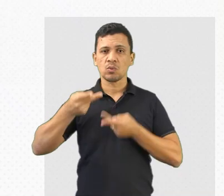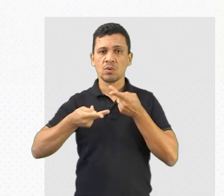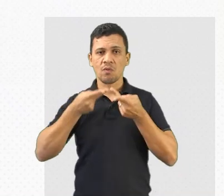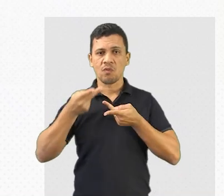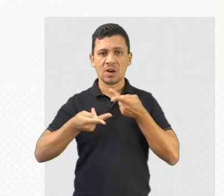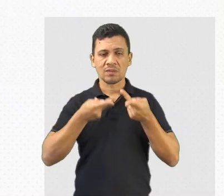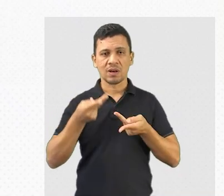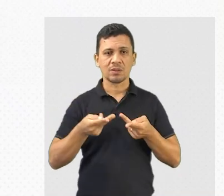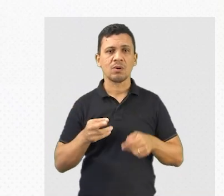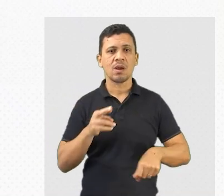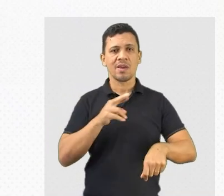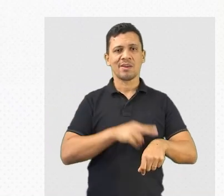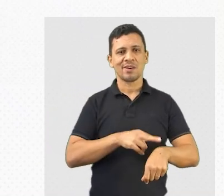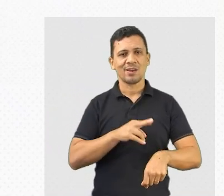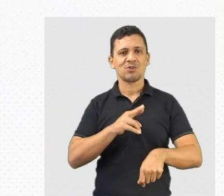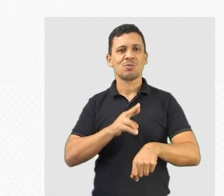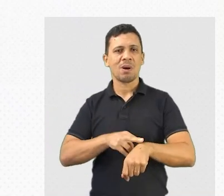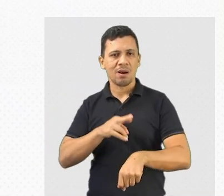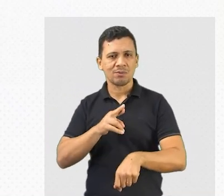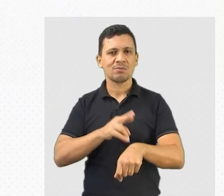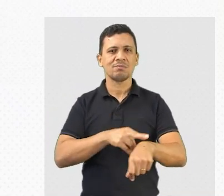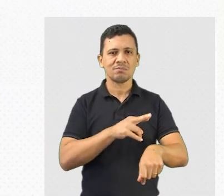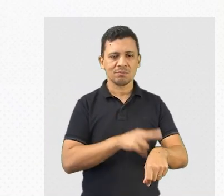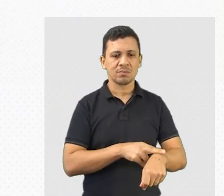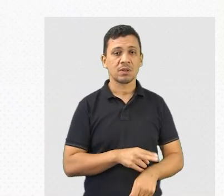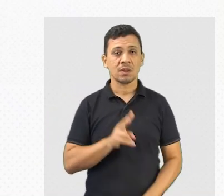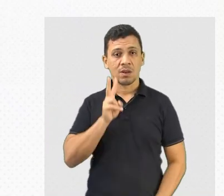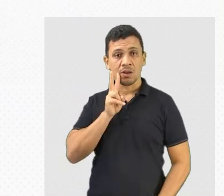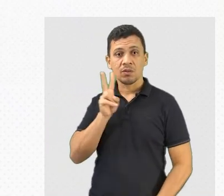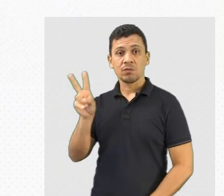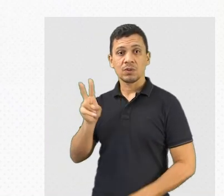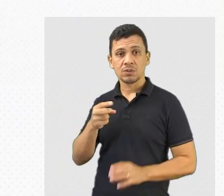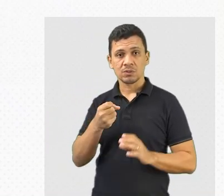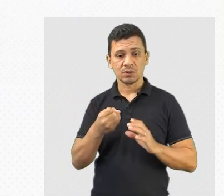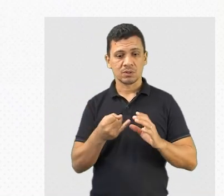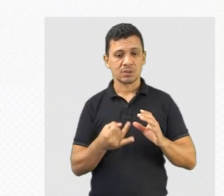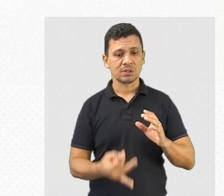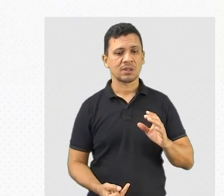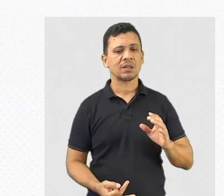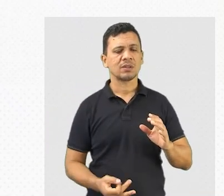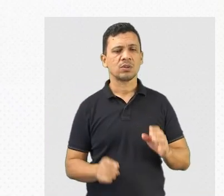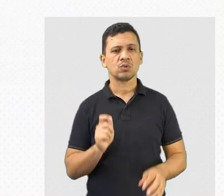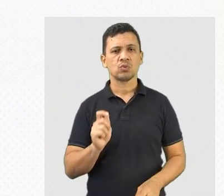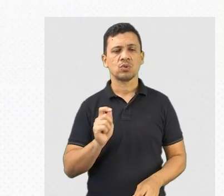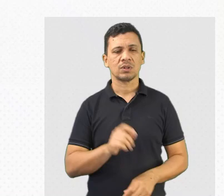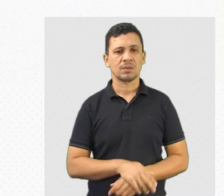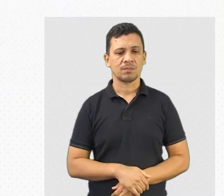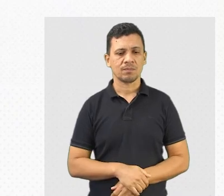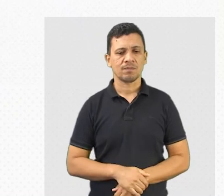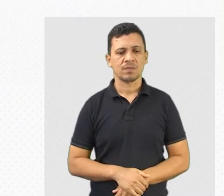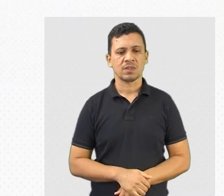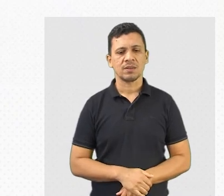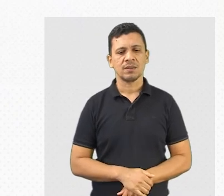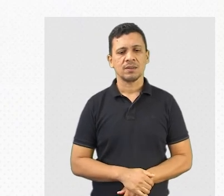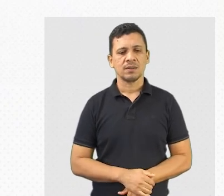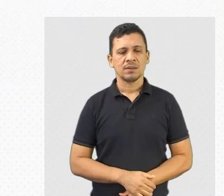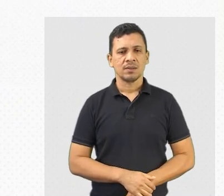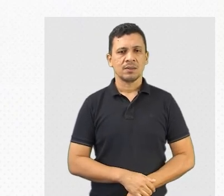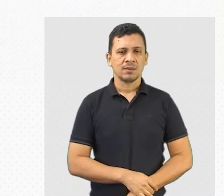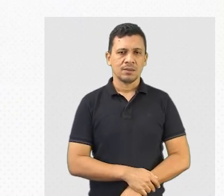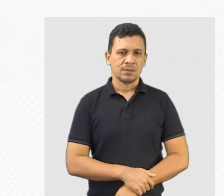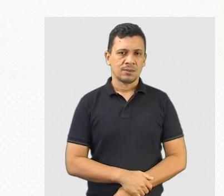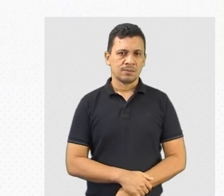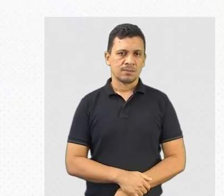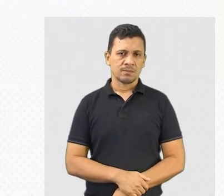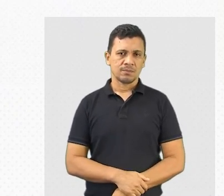e ritmado. Olha lá nas características, que são as features, esse rhythm, speech and